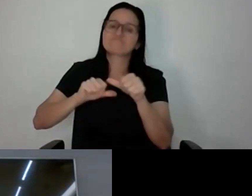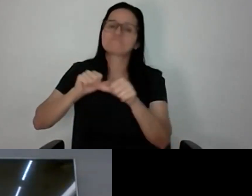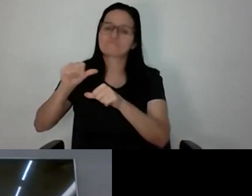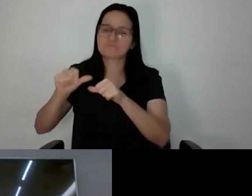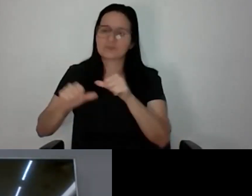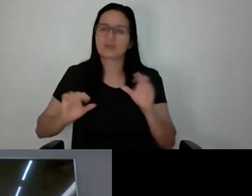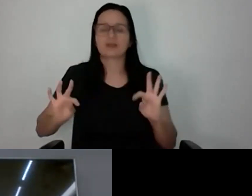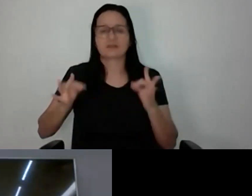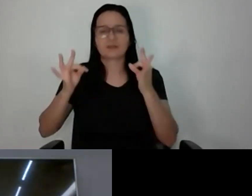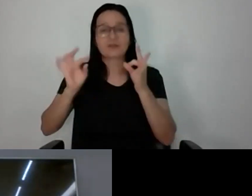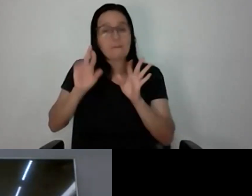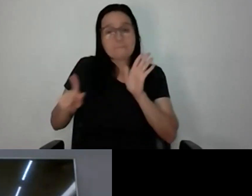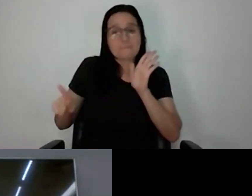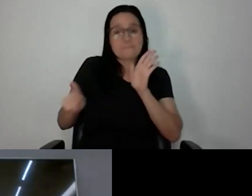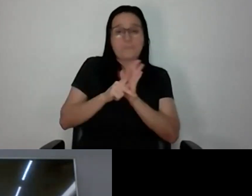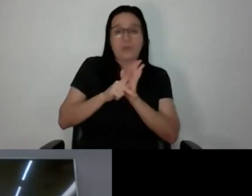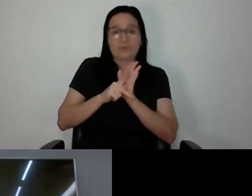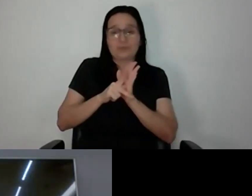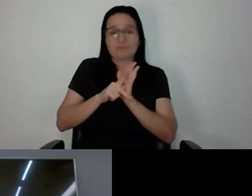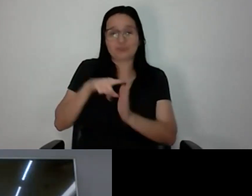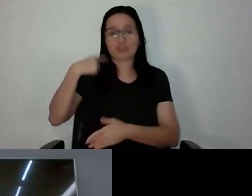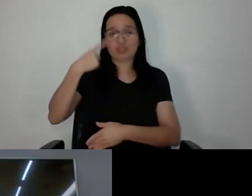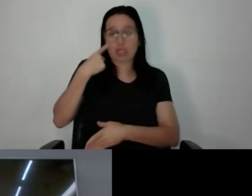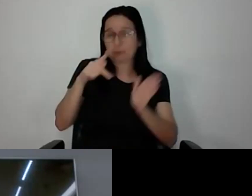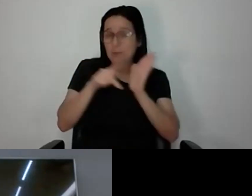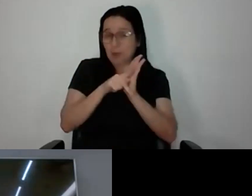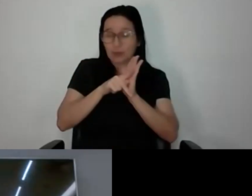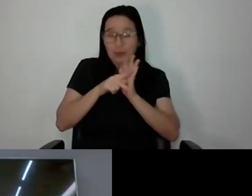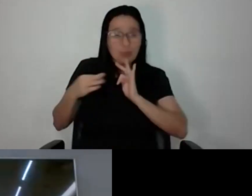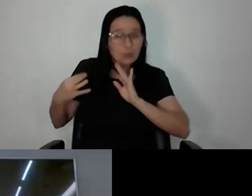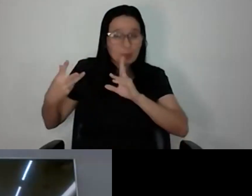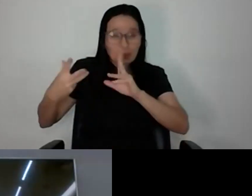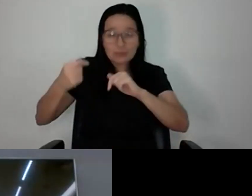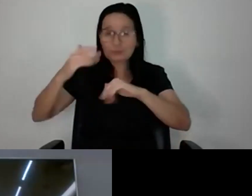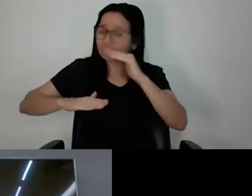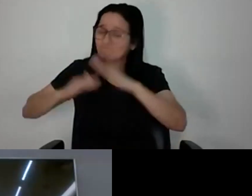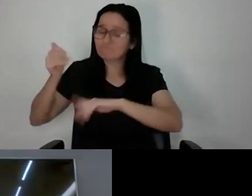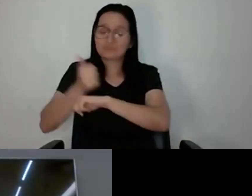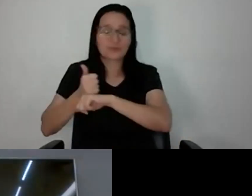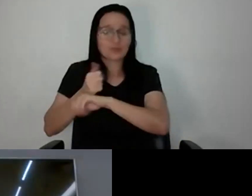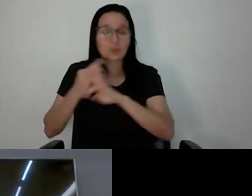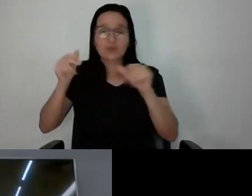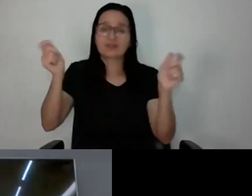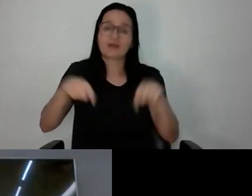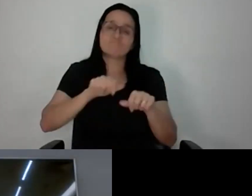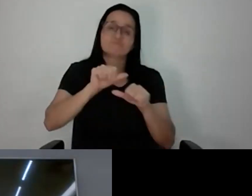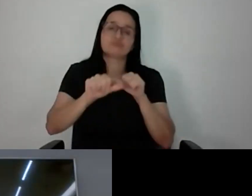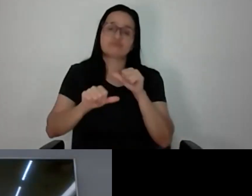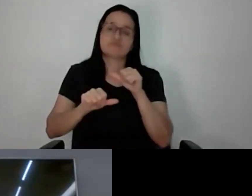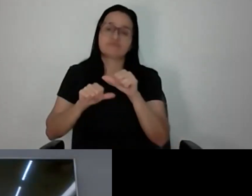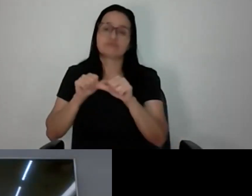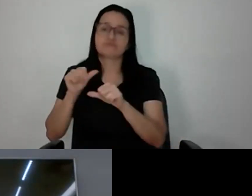uma exclusividade, por exemplo, do profissional do direito. E acho que a nossa fala, claro, ela vem muito com a lente do nosso dia a